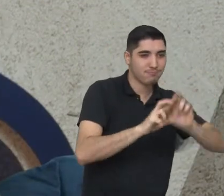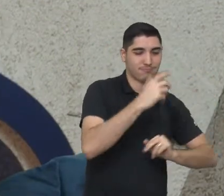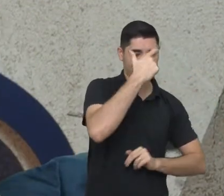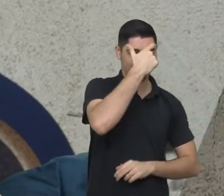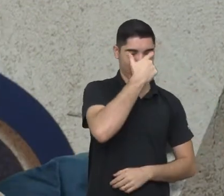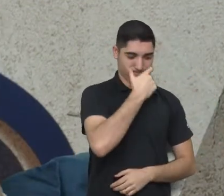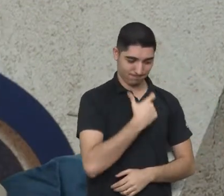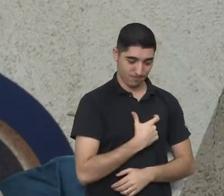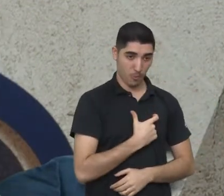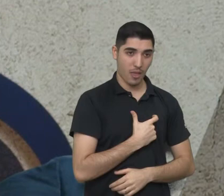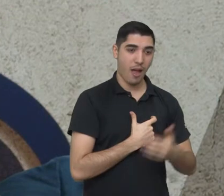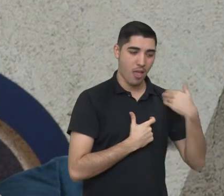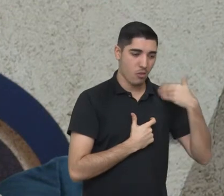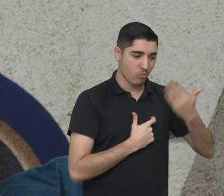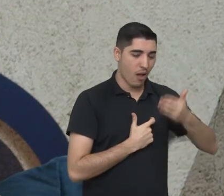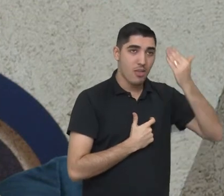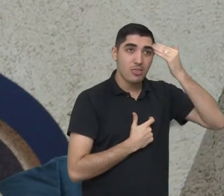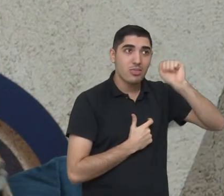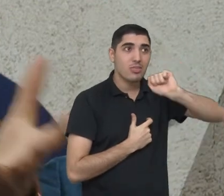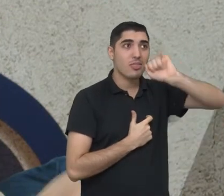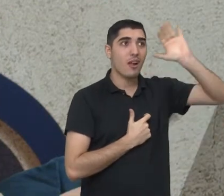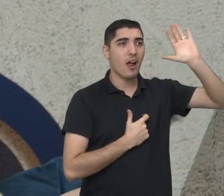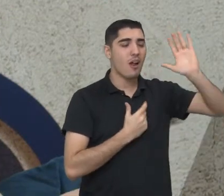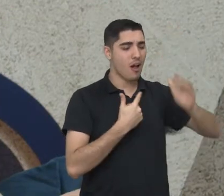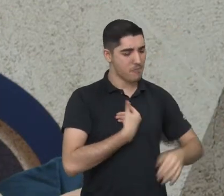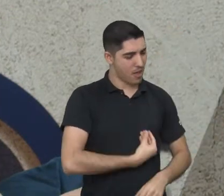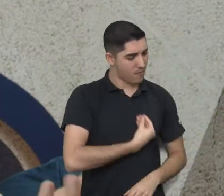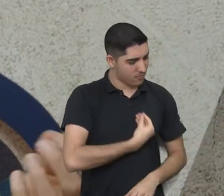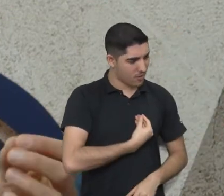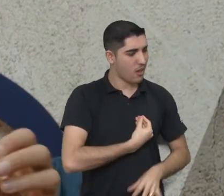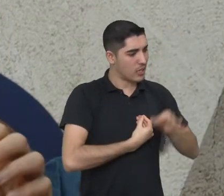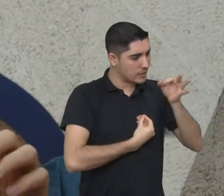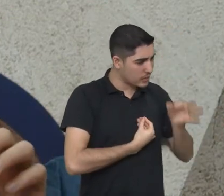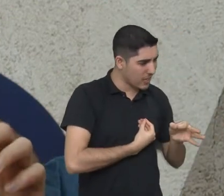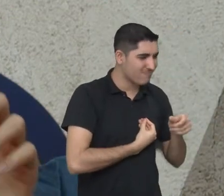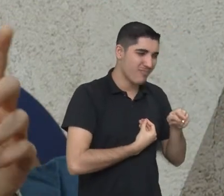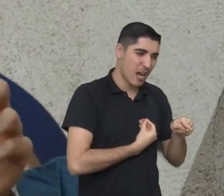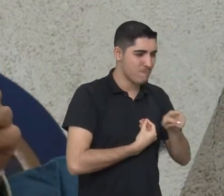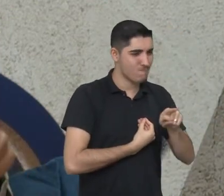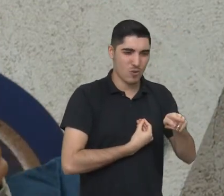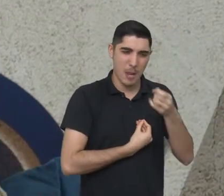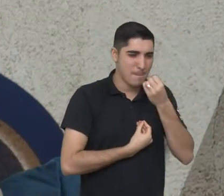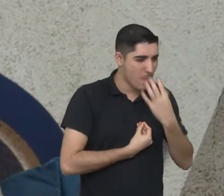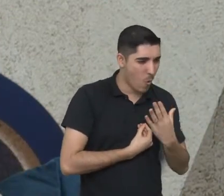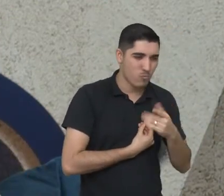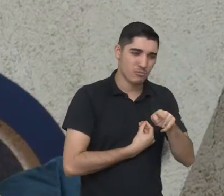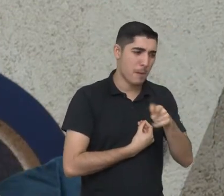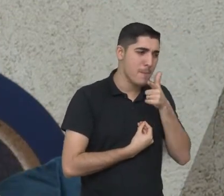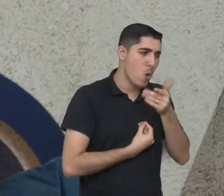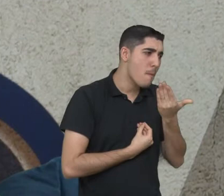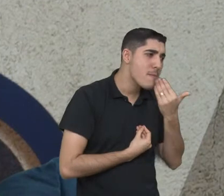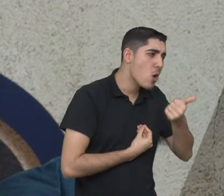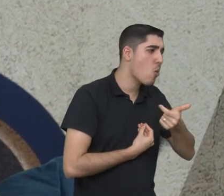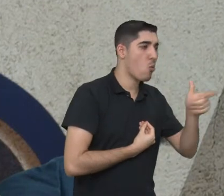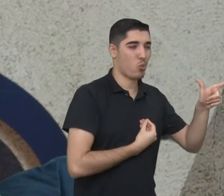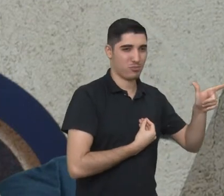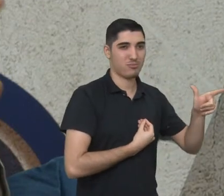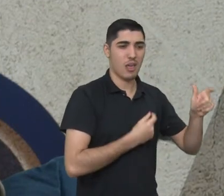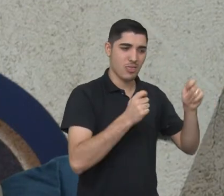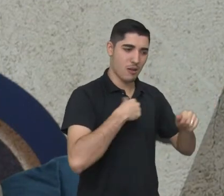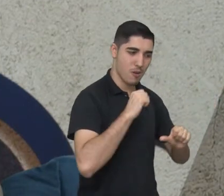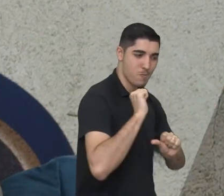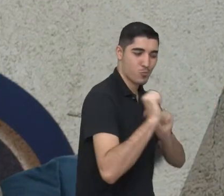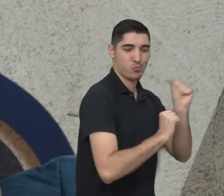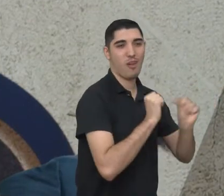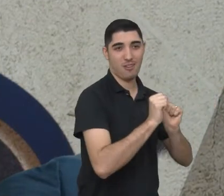autoanálise. A partir disso eu vou entender o como eu estou vivendo. E aí eu posso entender, bom, isso não está mais satisfatório para mim. Eu